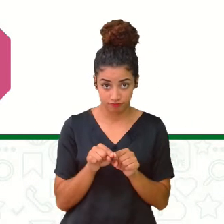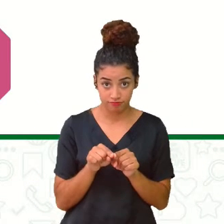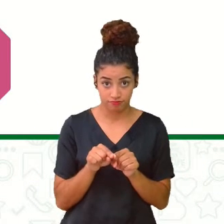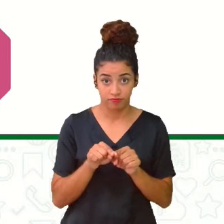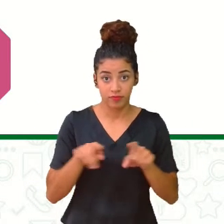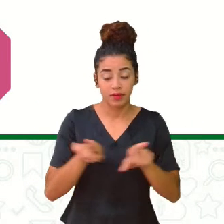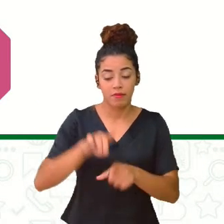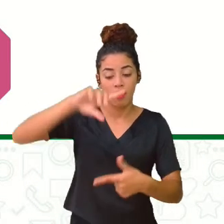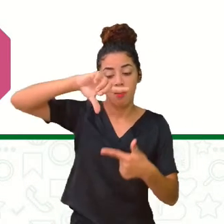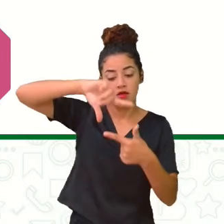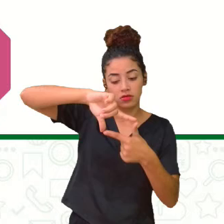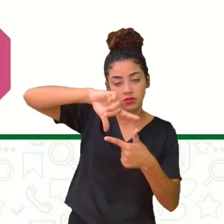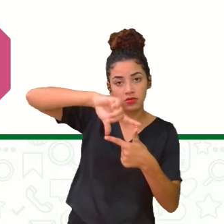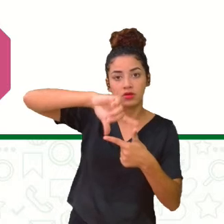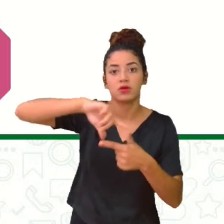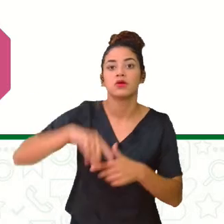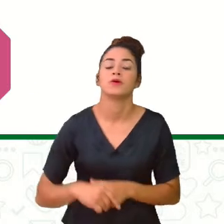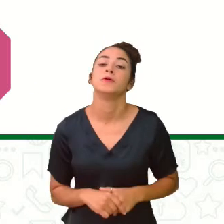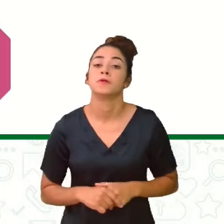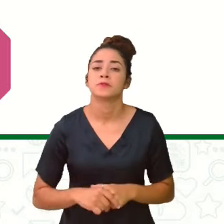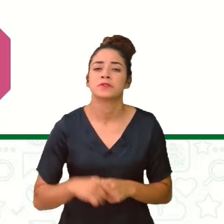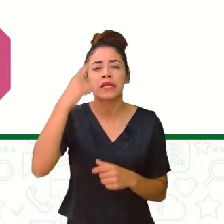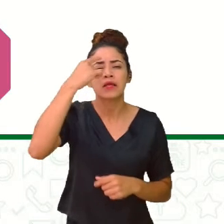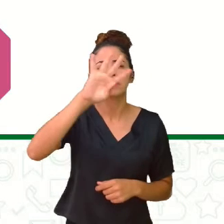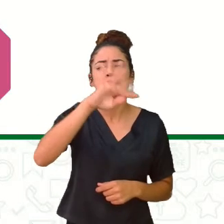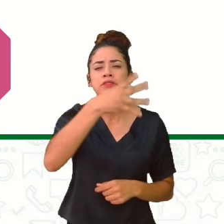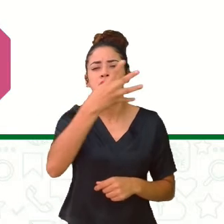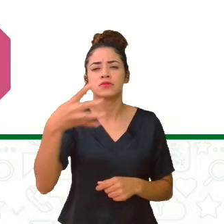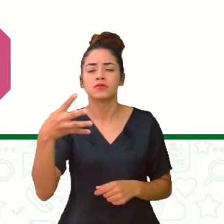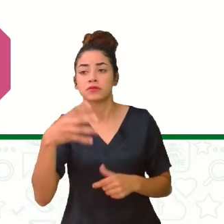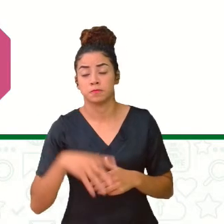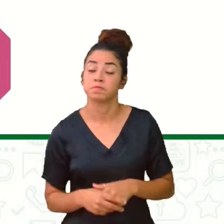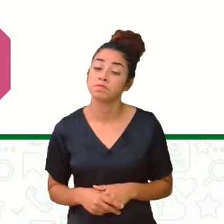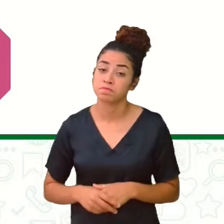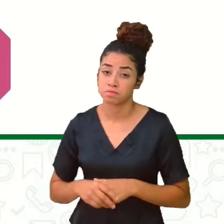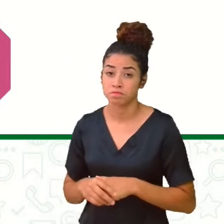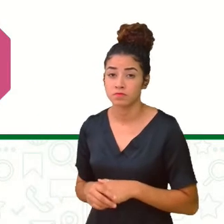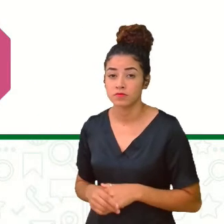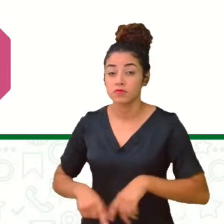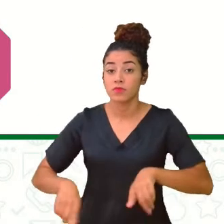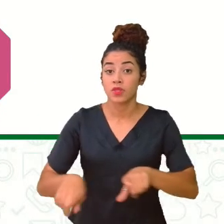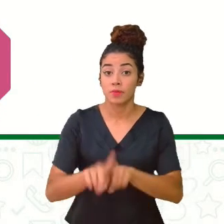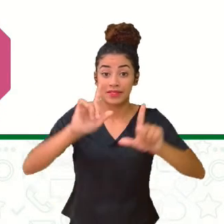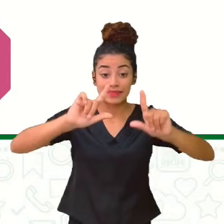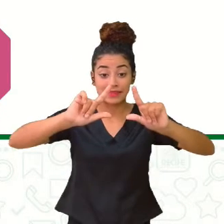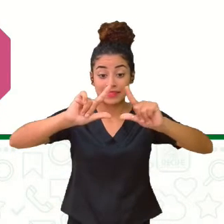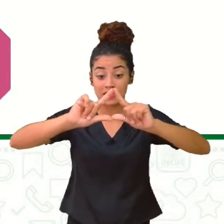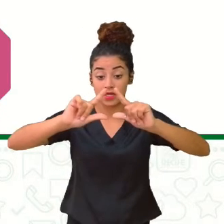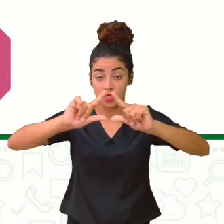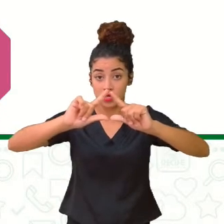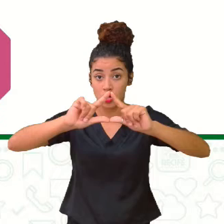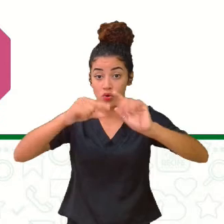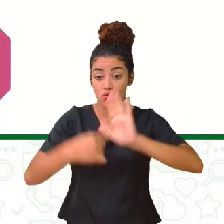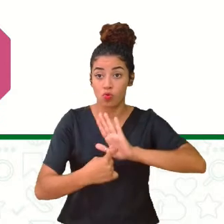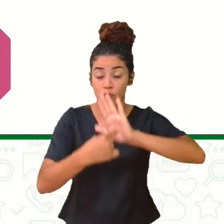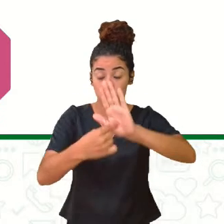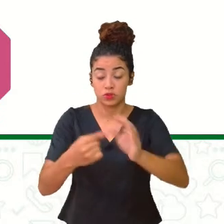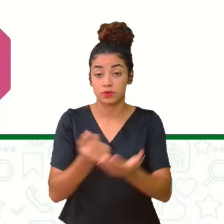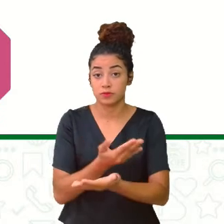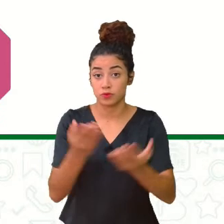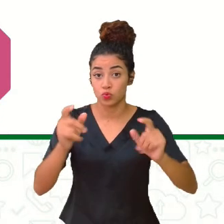os retângulos também lá na malha quadriculada, lembram? E nos triângulos, pessoal, eu mostrei ali os